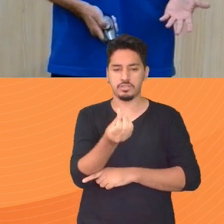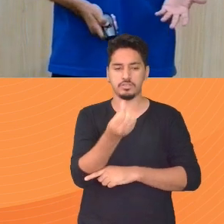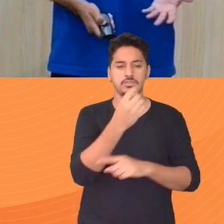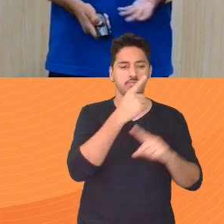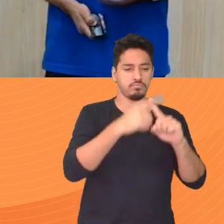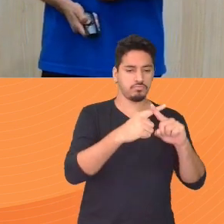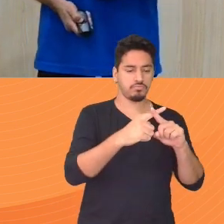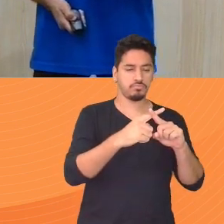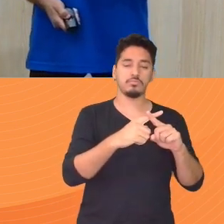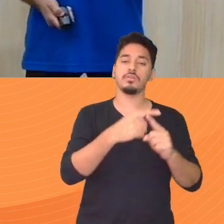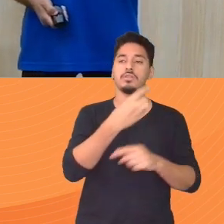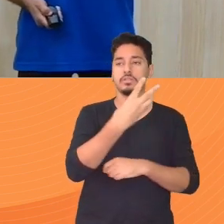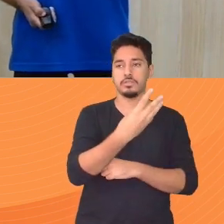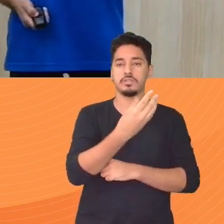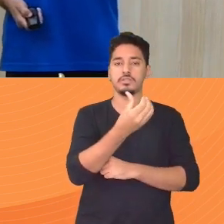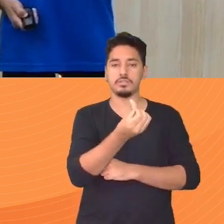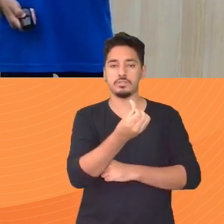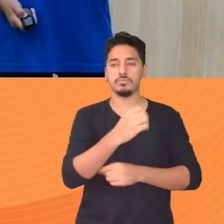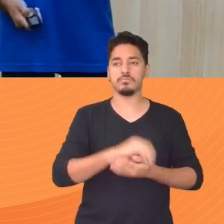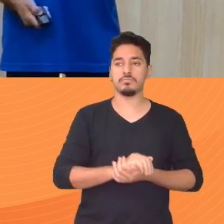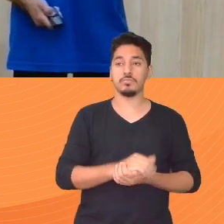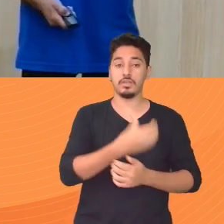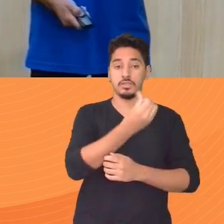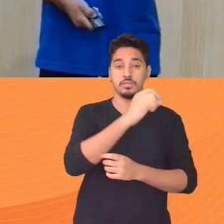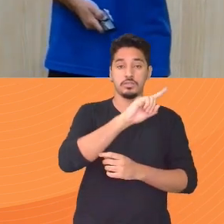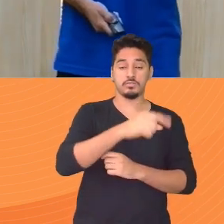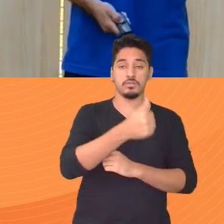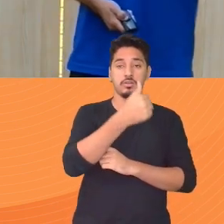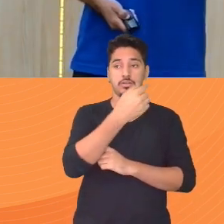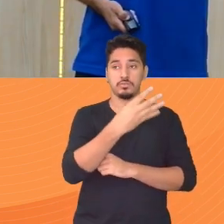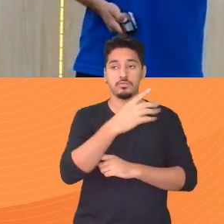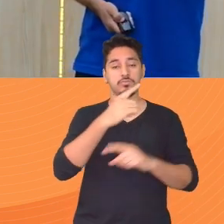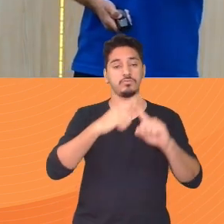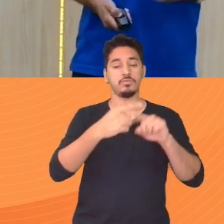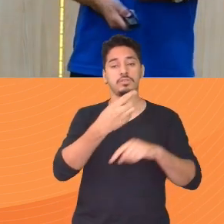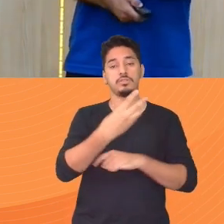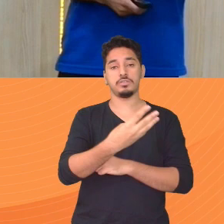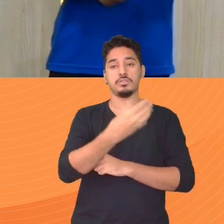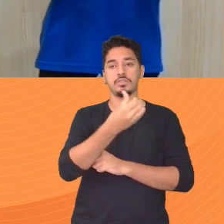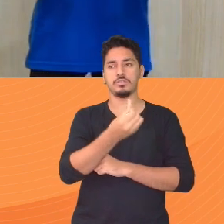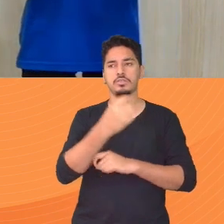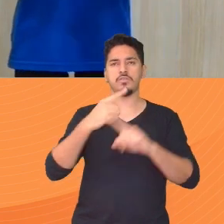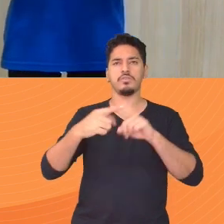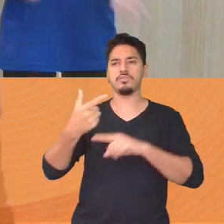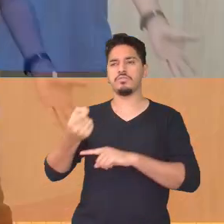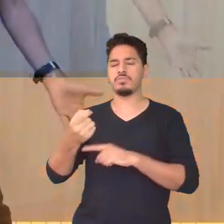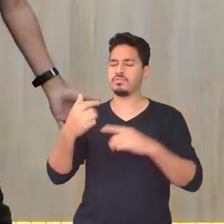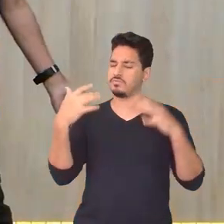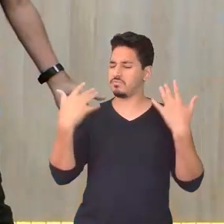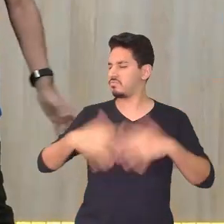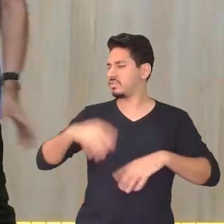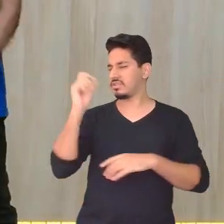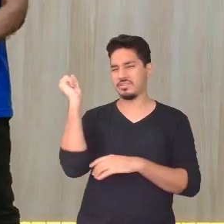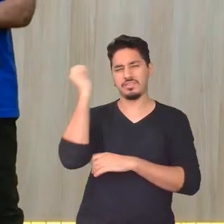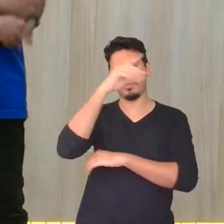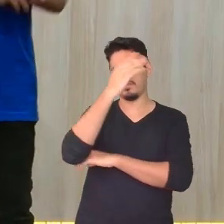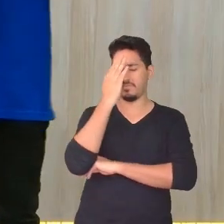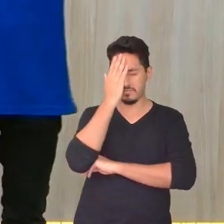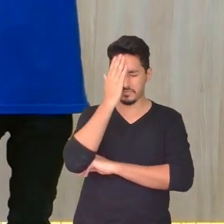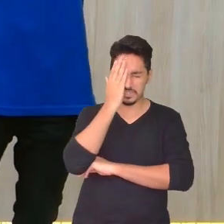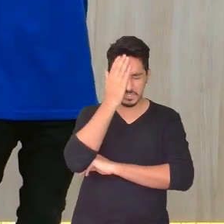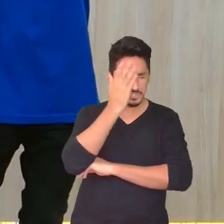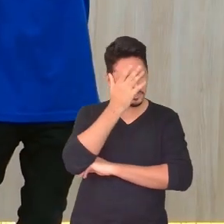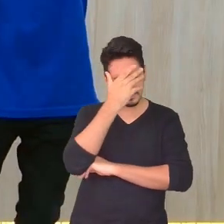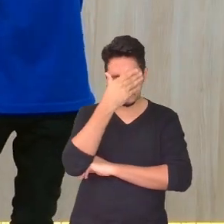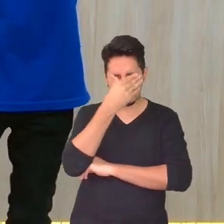36. E aí, 3,14 vezes 36 vezes 20. Ô, Ricardinho, é muito ruim fazer essa conta, misericórdia,